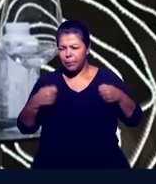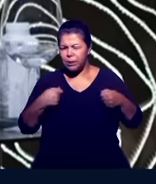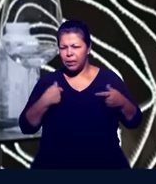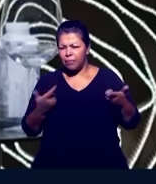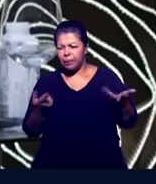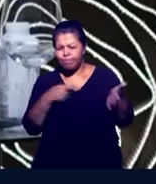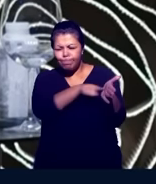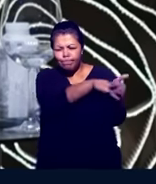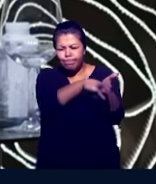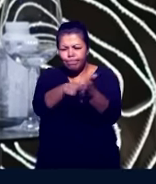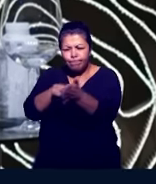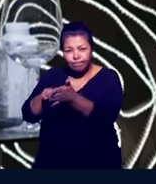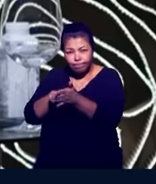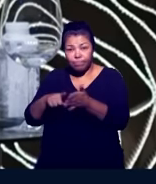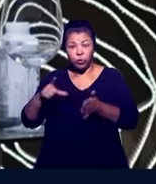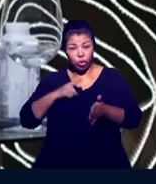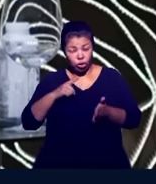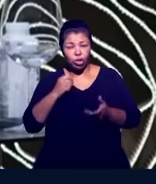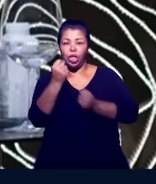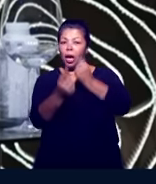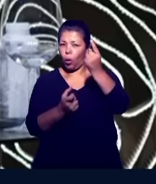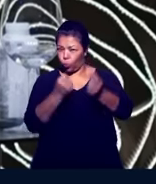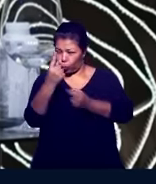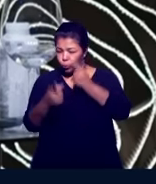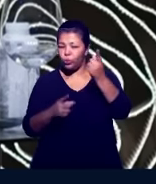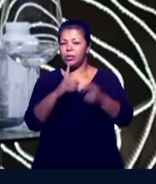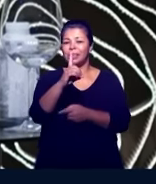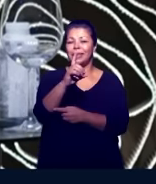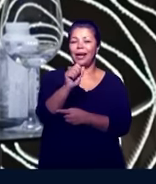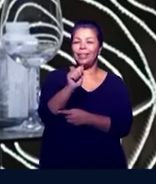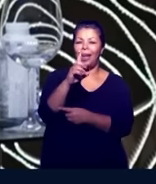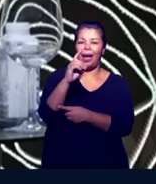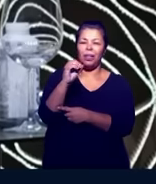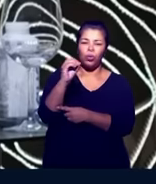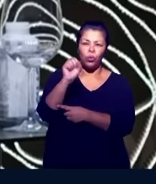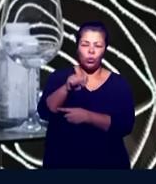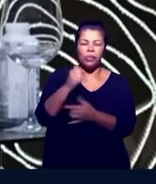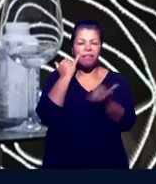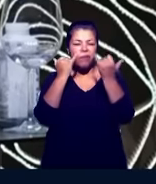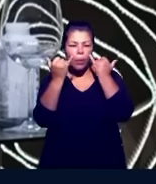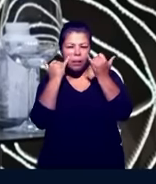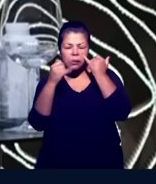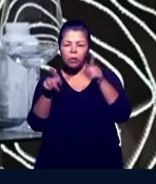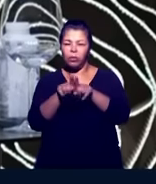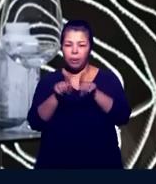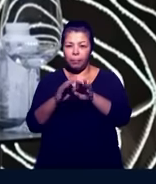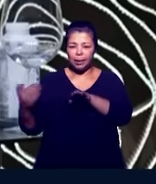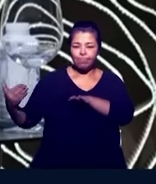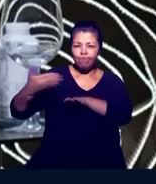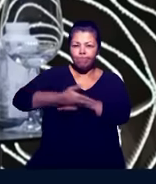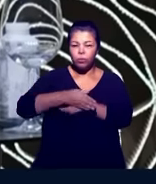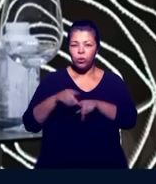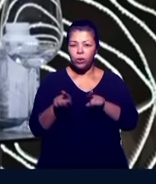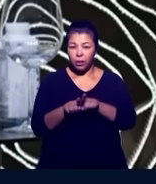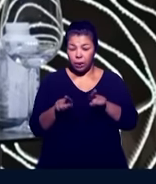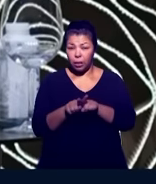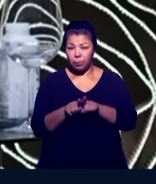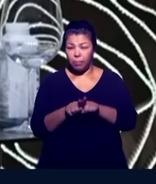quando nós fomos explorar os microdados nós identificamos que entrou na nossa conta de fluxo